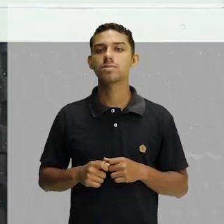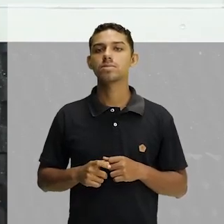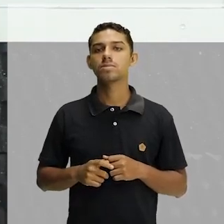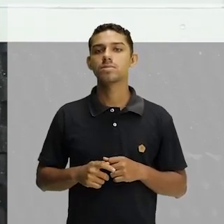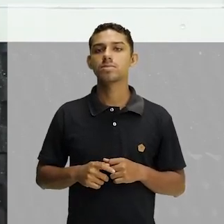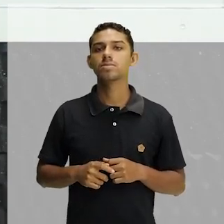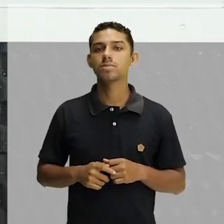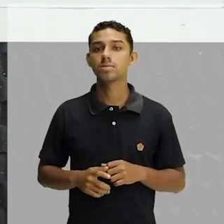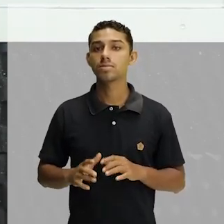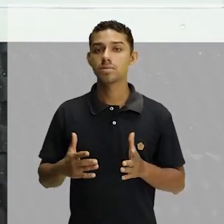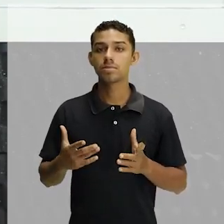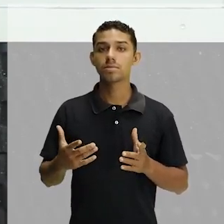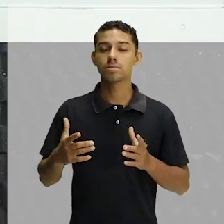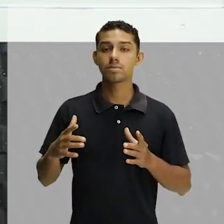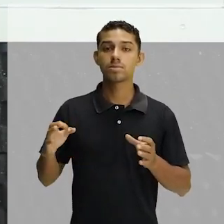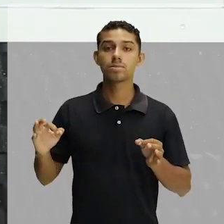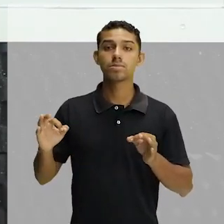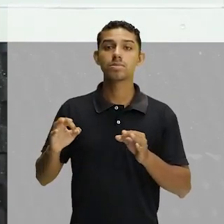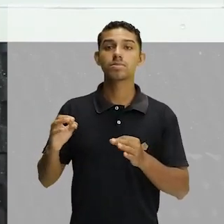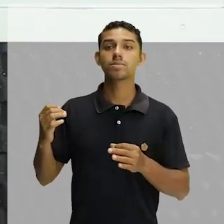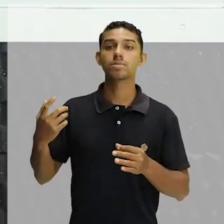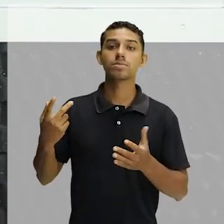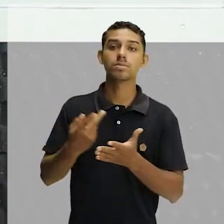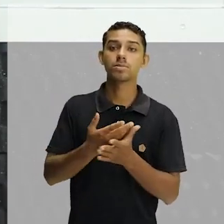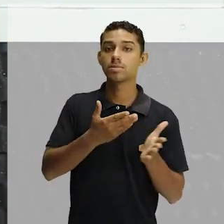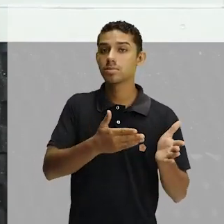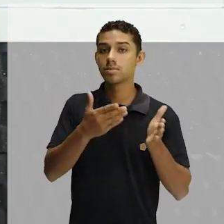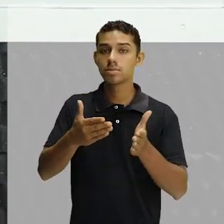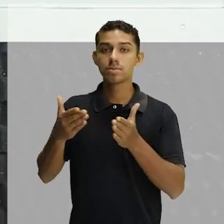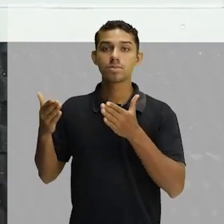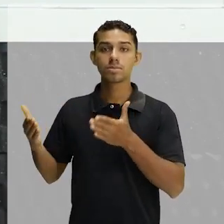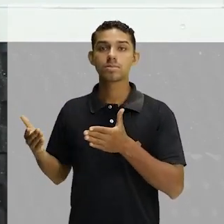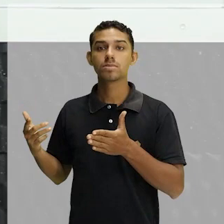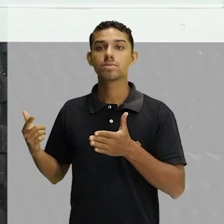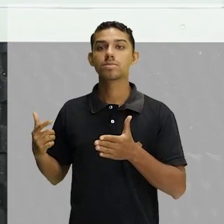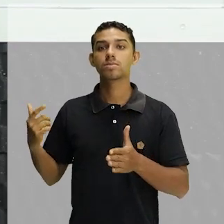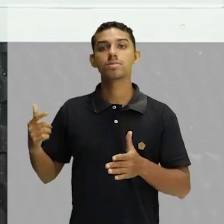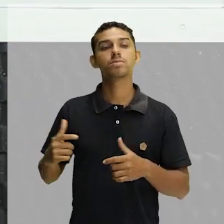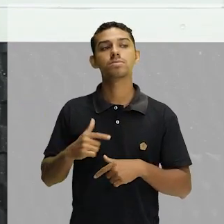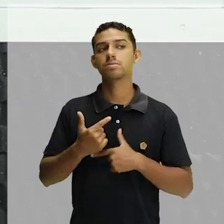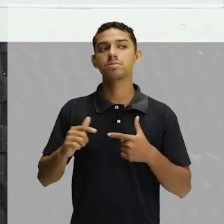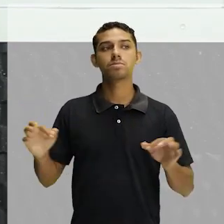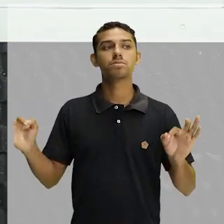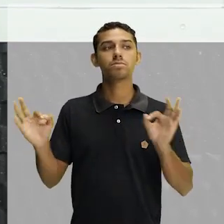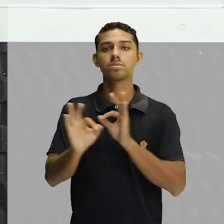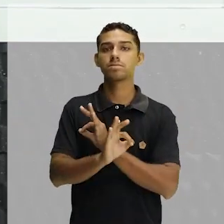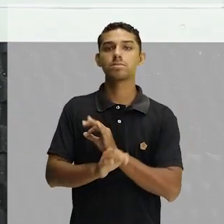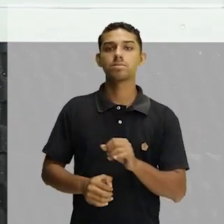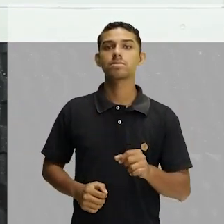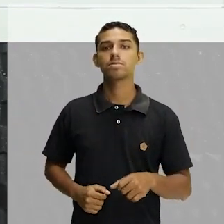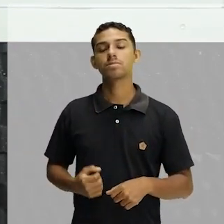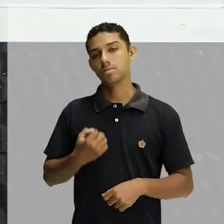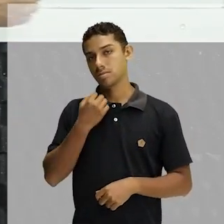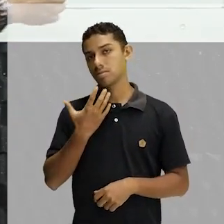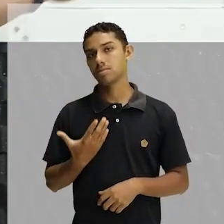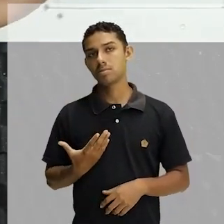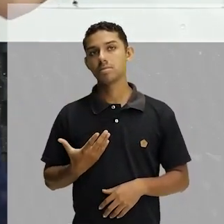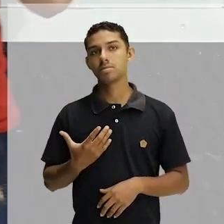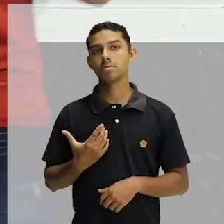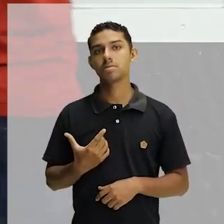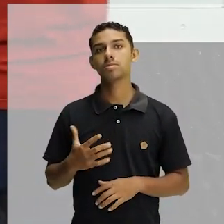estão desvinculadas de um processo em que eu não terei a segurança dos meus bens. Portanto, ela